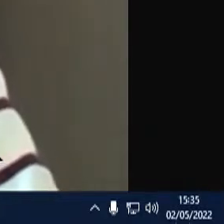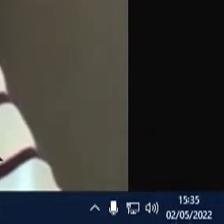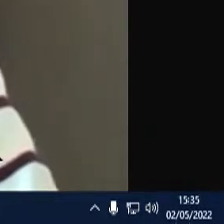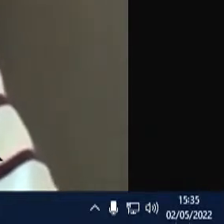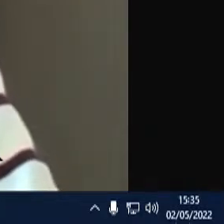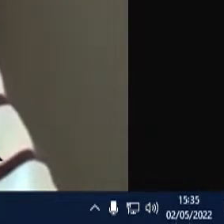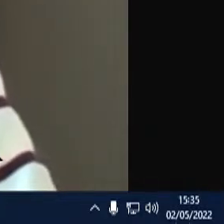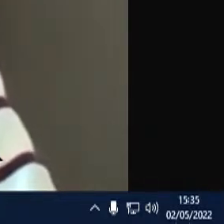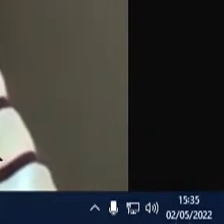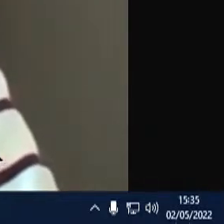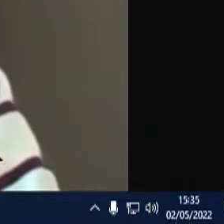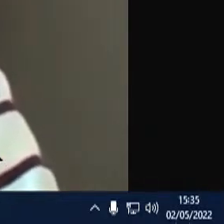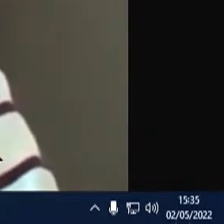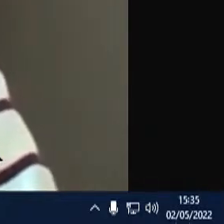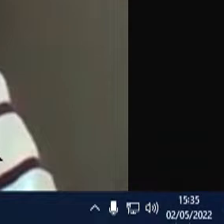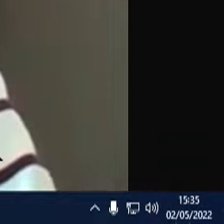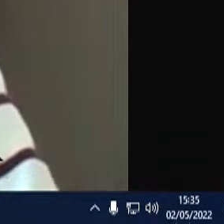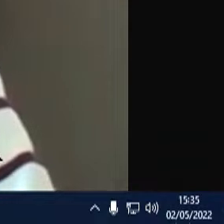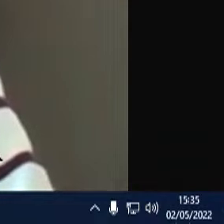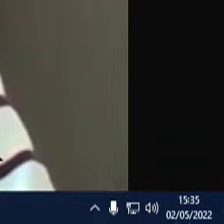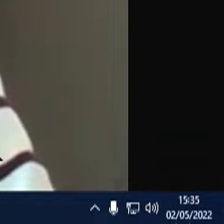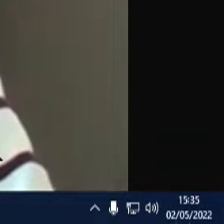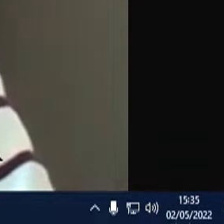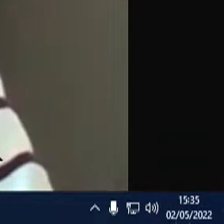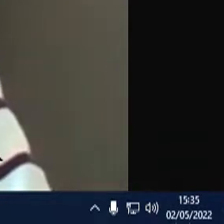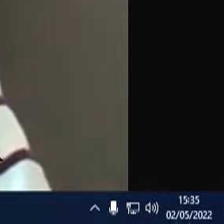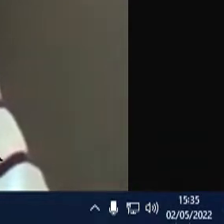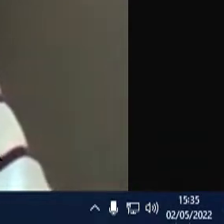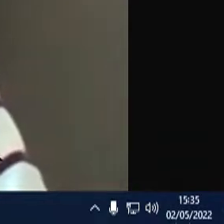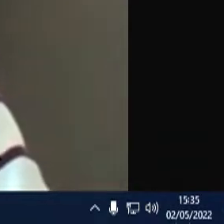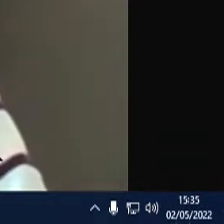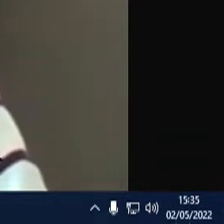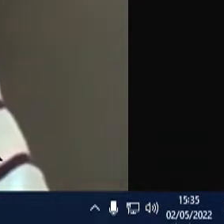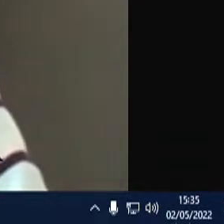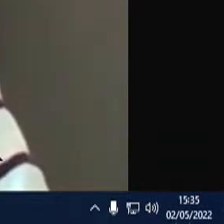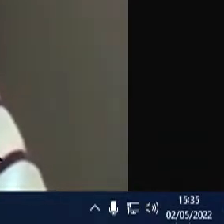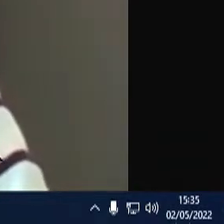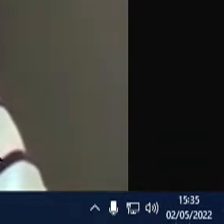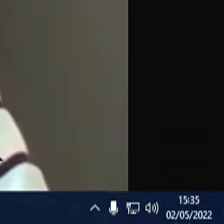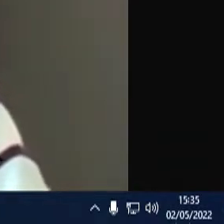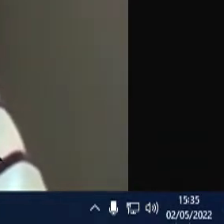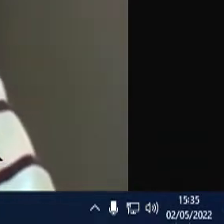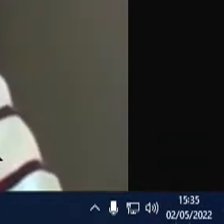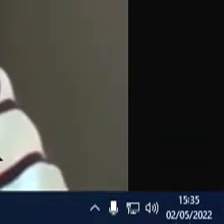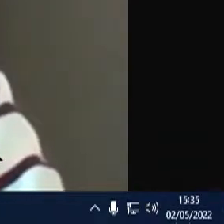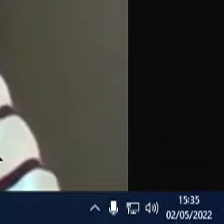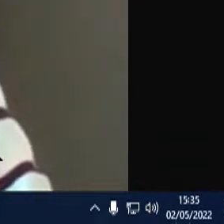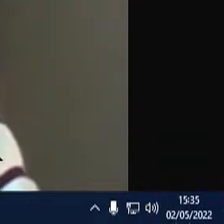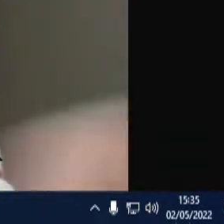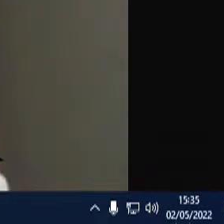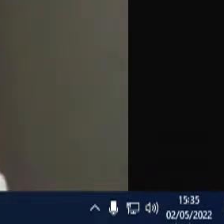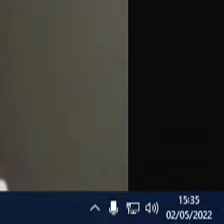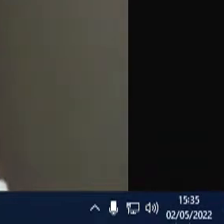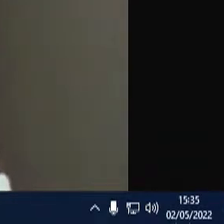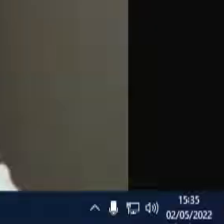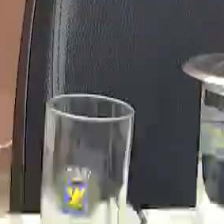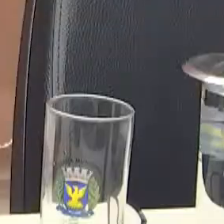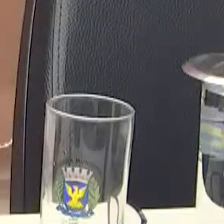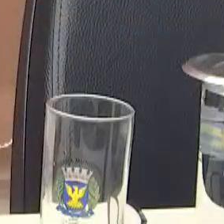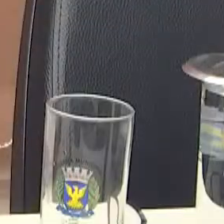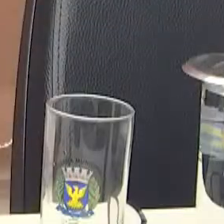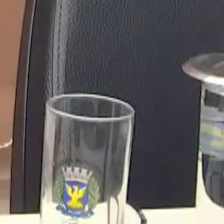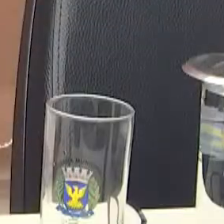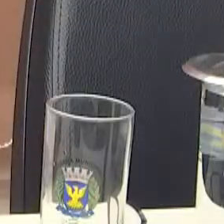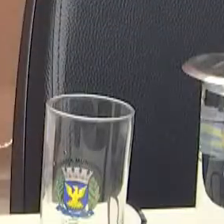mudar o aproveitamento para trazer novas construções e novos investimentos para o centro. Muito obrigado. Eu